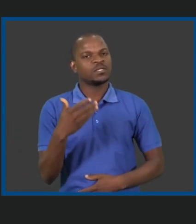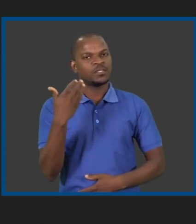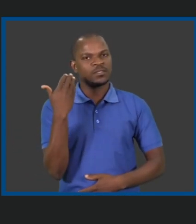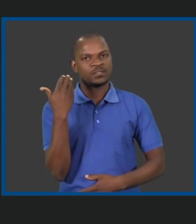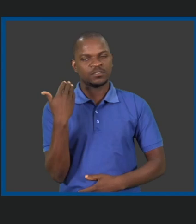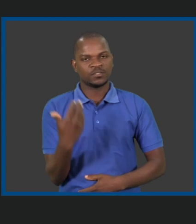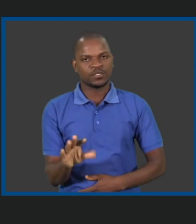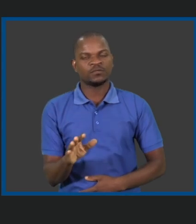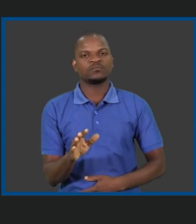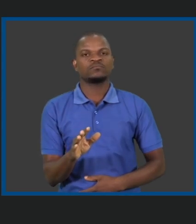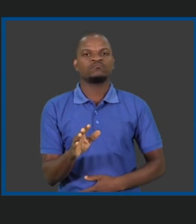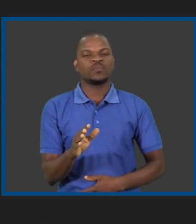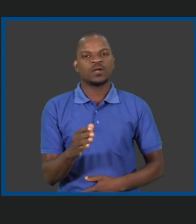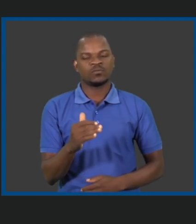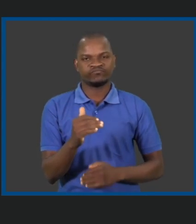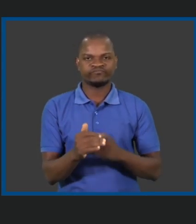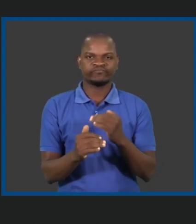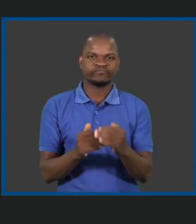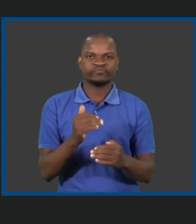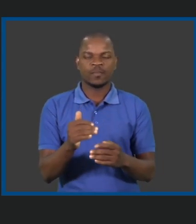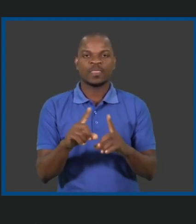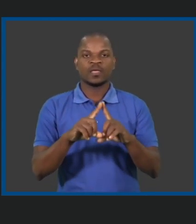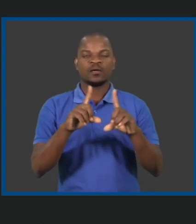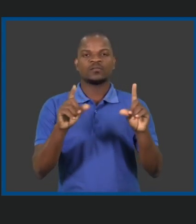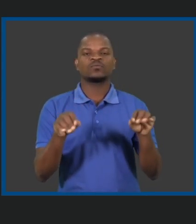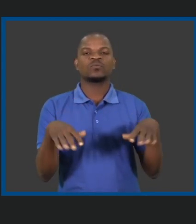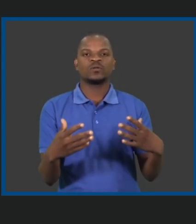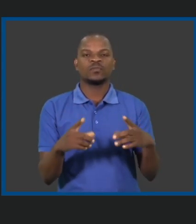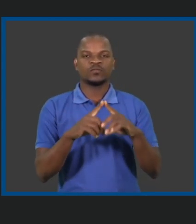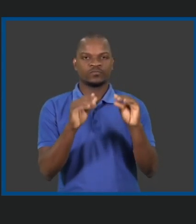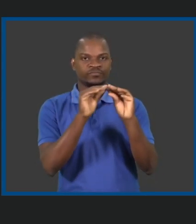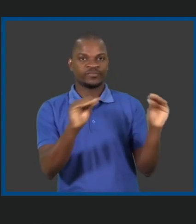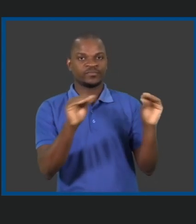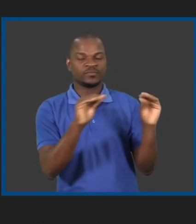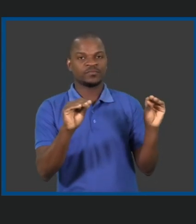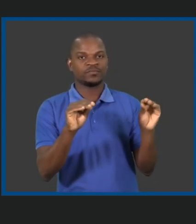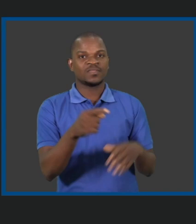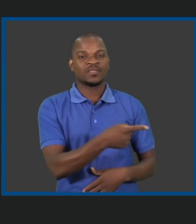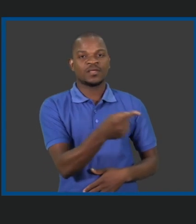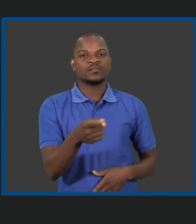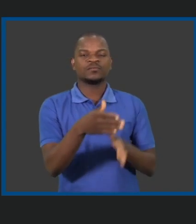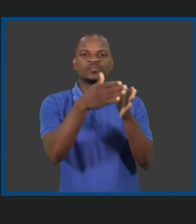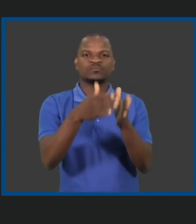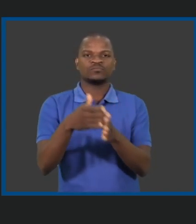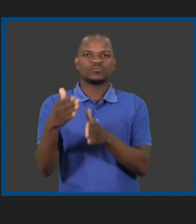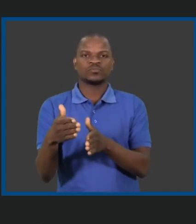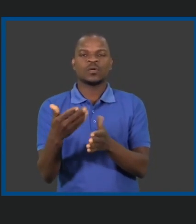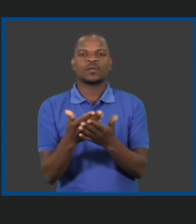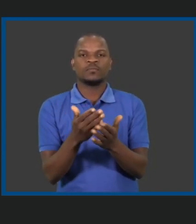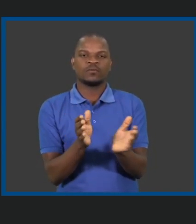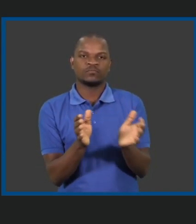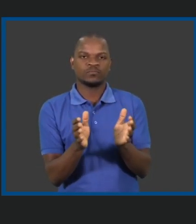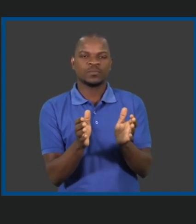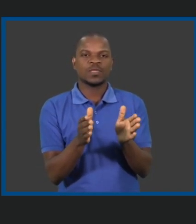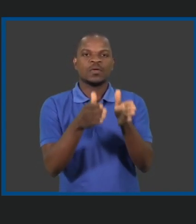conseguisse estar em processo a formação de formadores que pudessem também atender não só